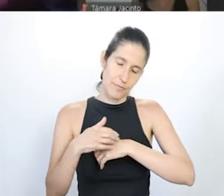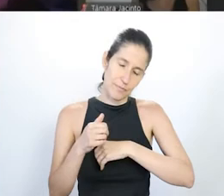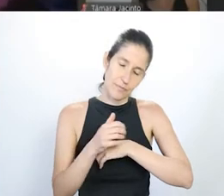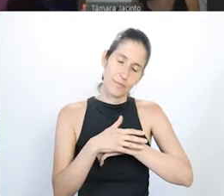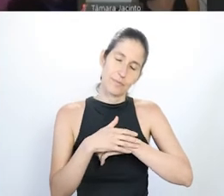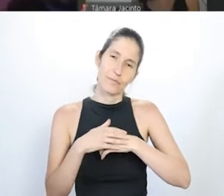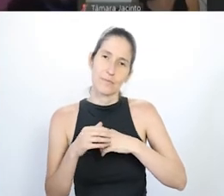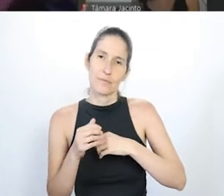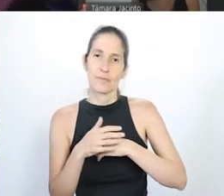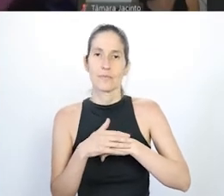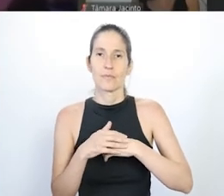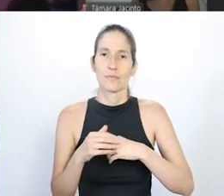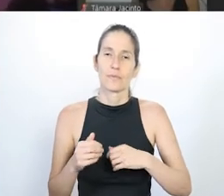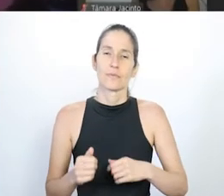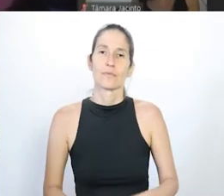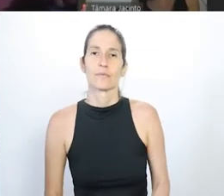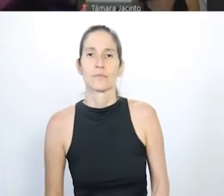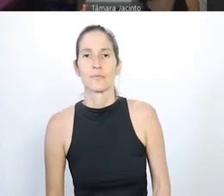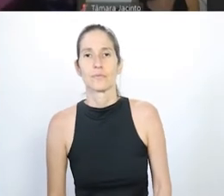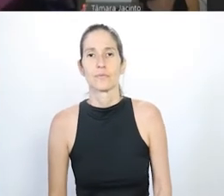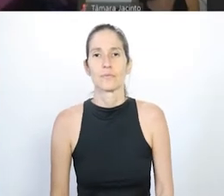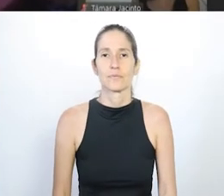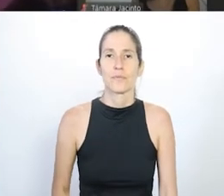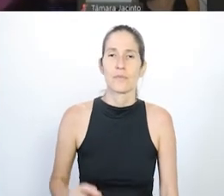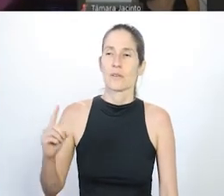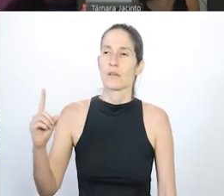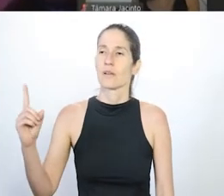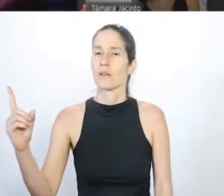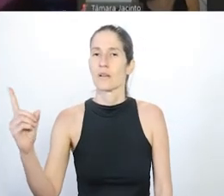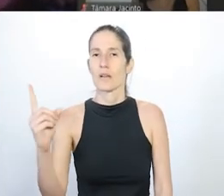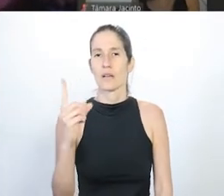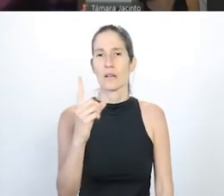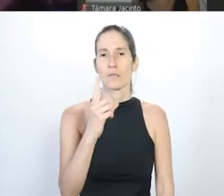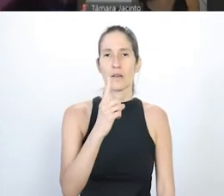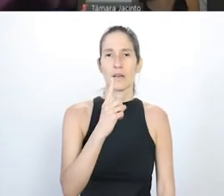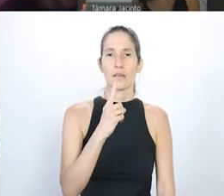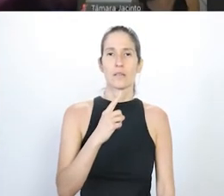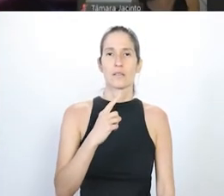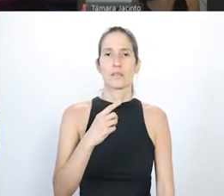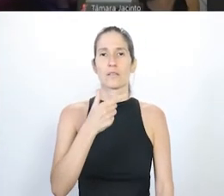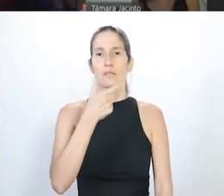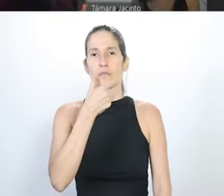a parede da vareta,